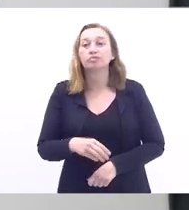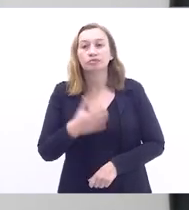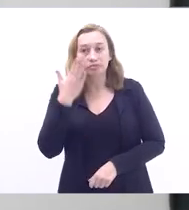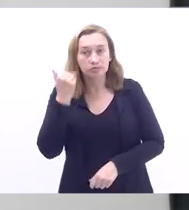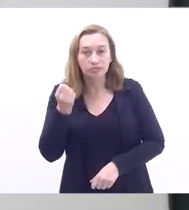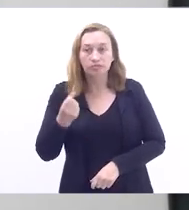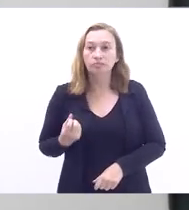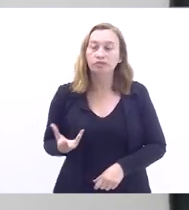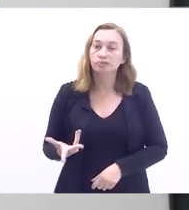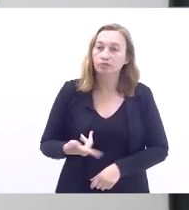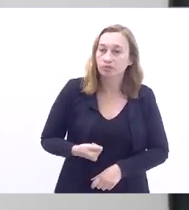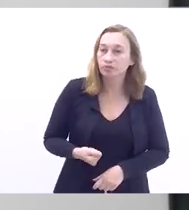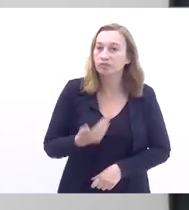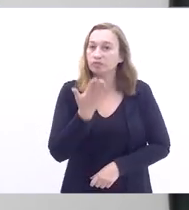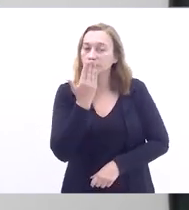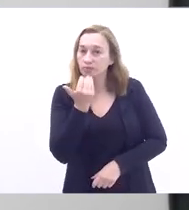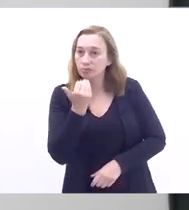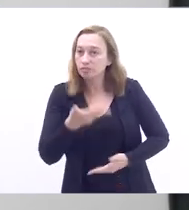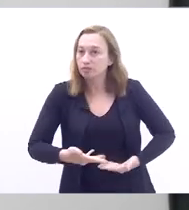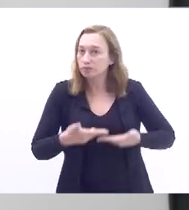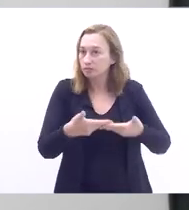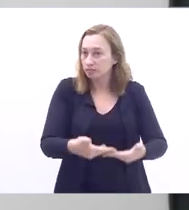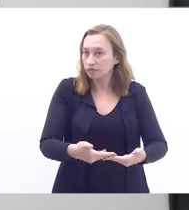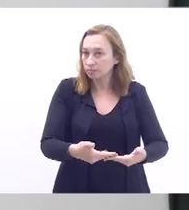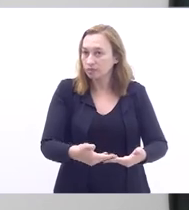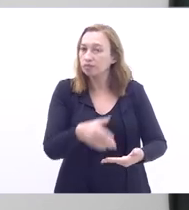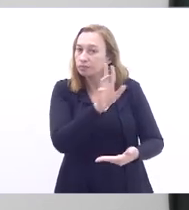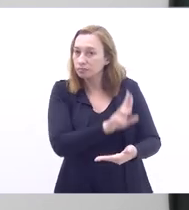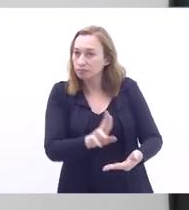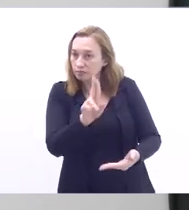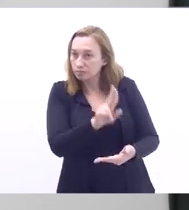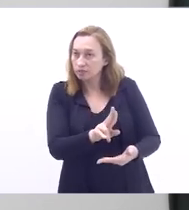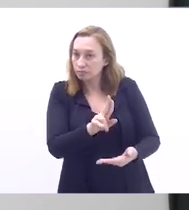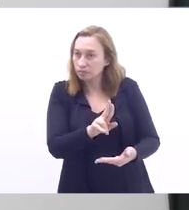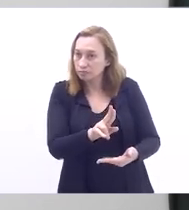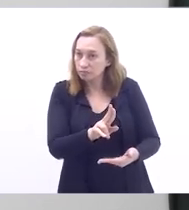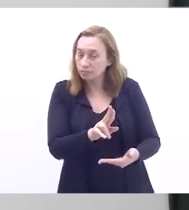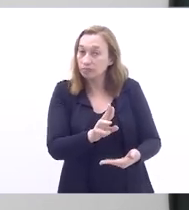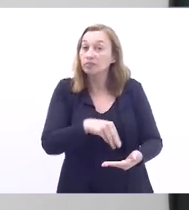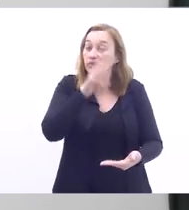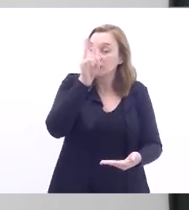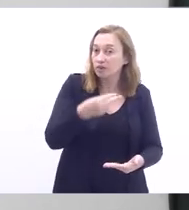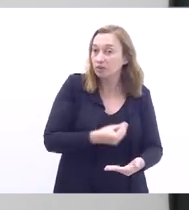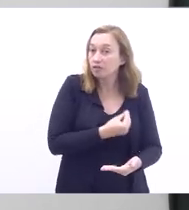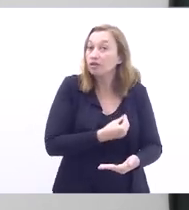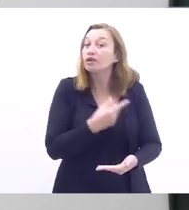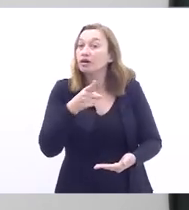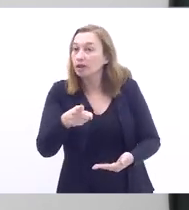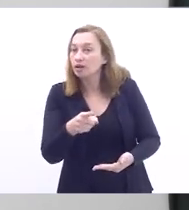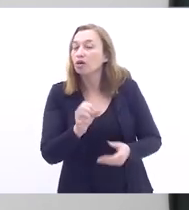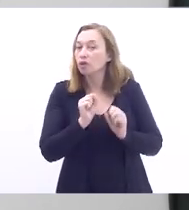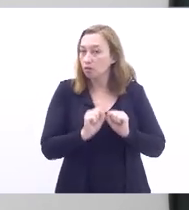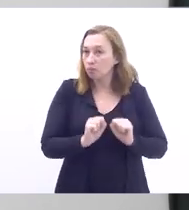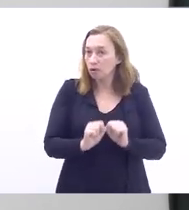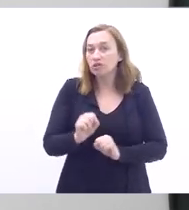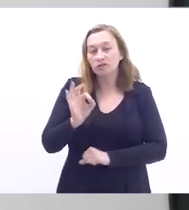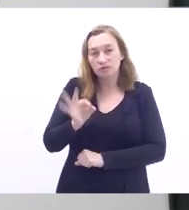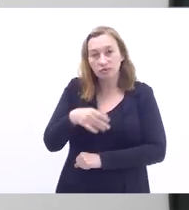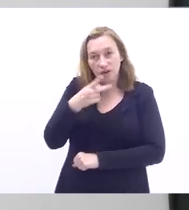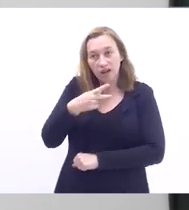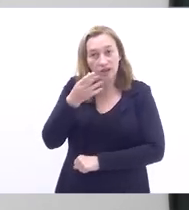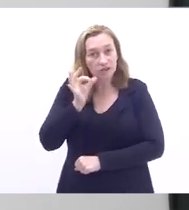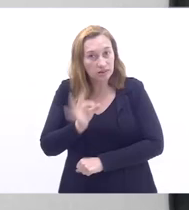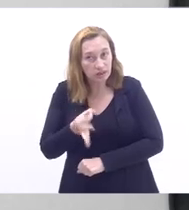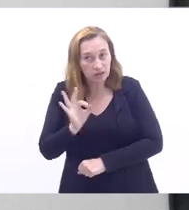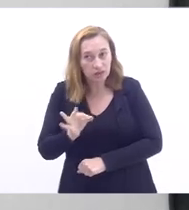sabe da qualidade da comida que está sendo oferecida na universidade é quem tá lá e eu posso garantir aqui